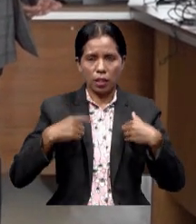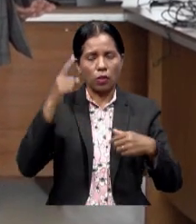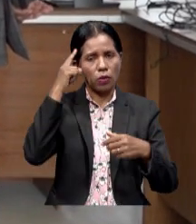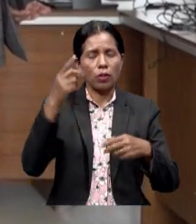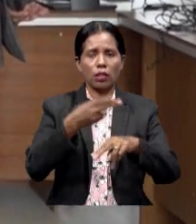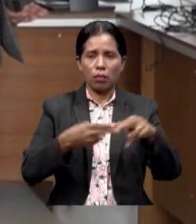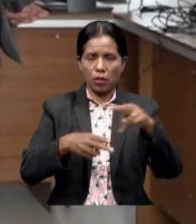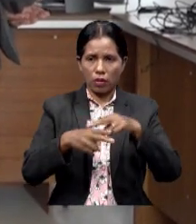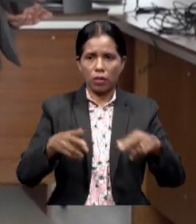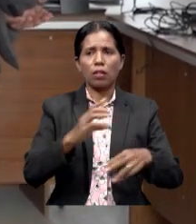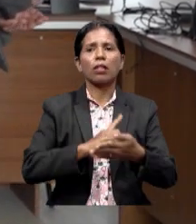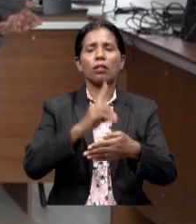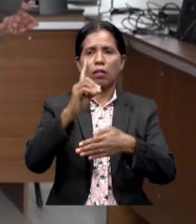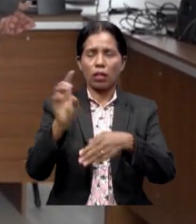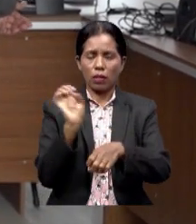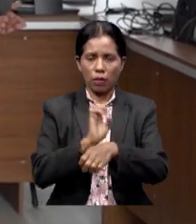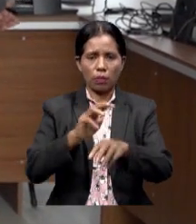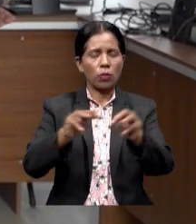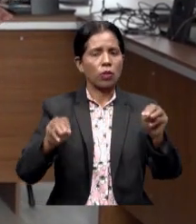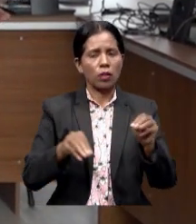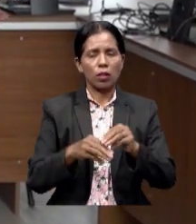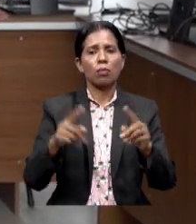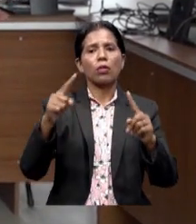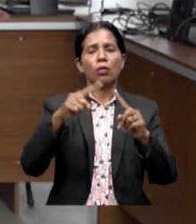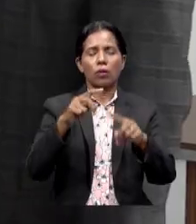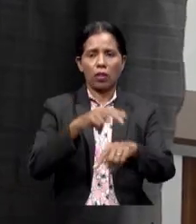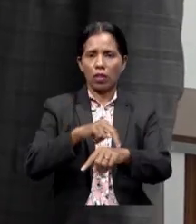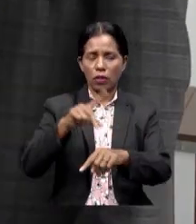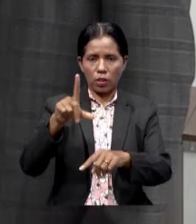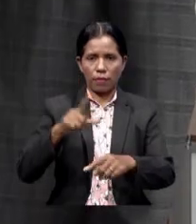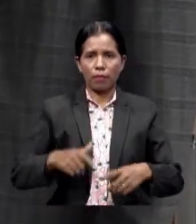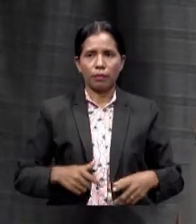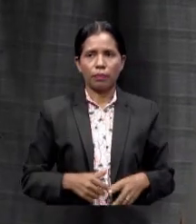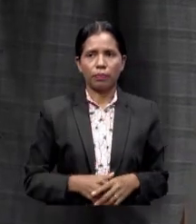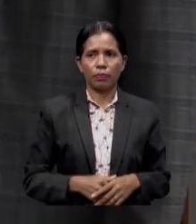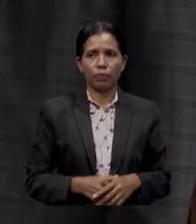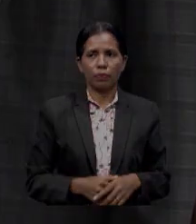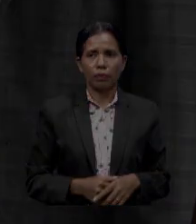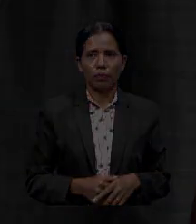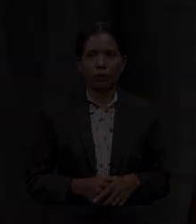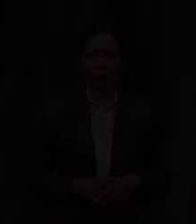hodi desenvolve economia município to nacional. Gasparinha de Souza, Dilma Suzetti, Ziemen.